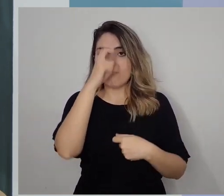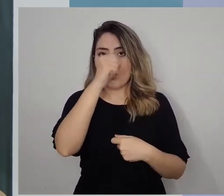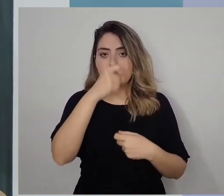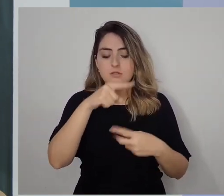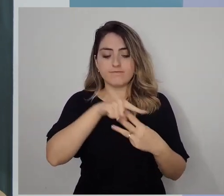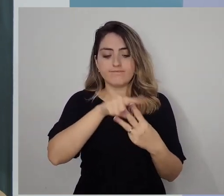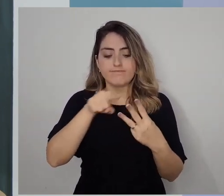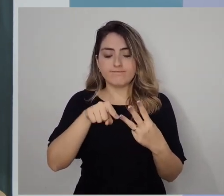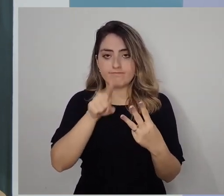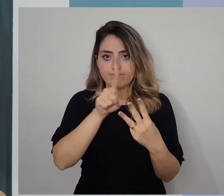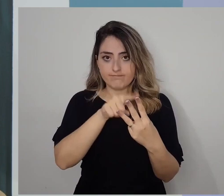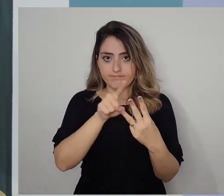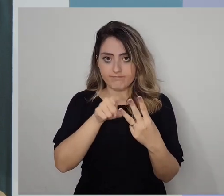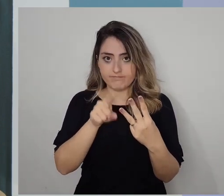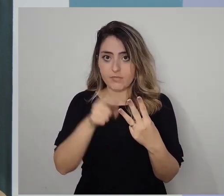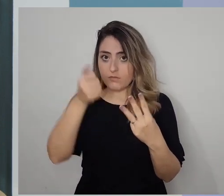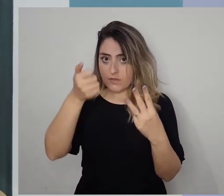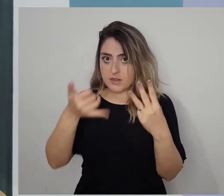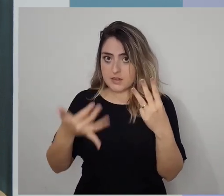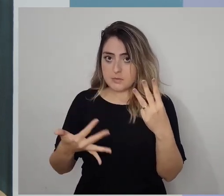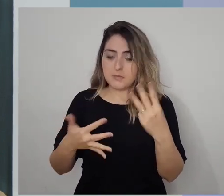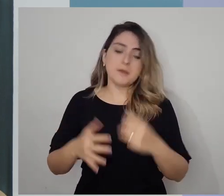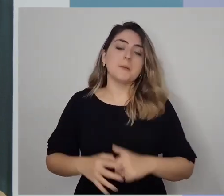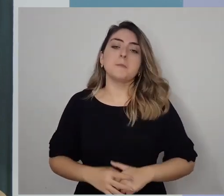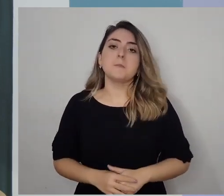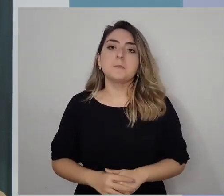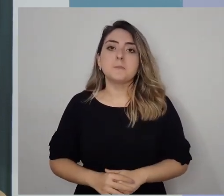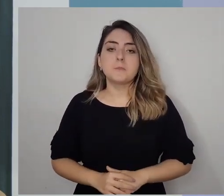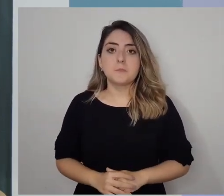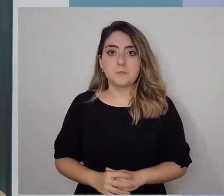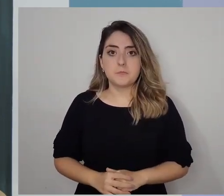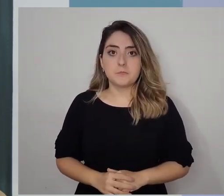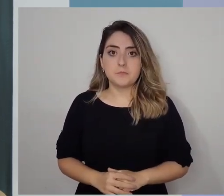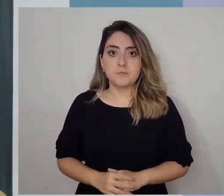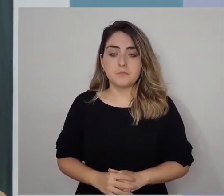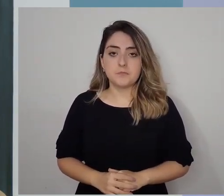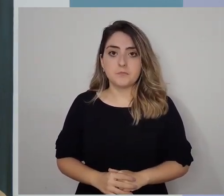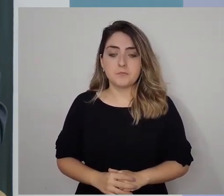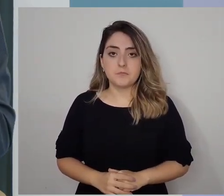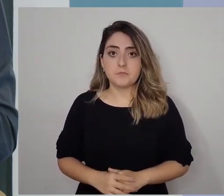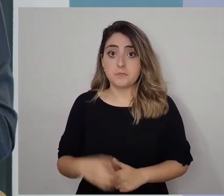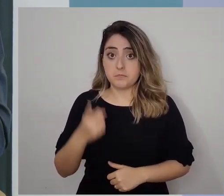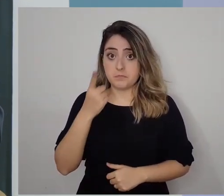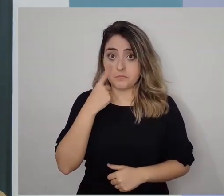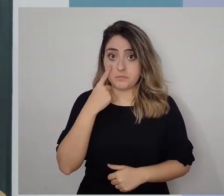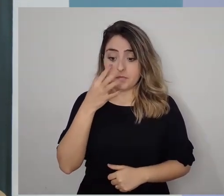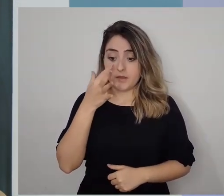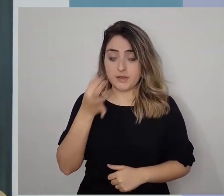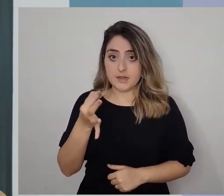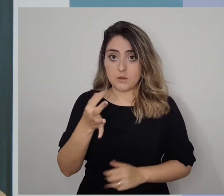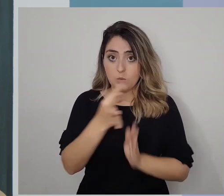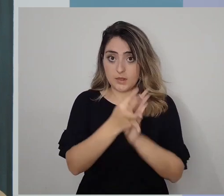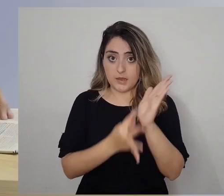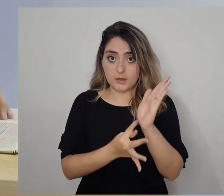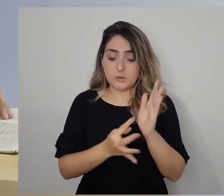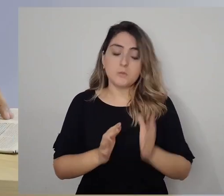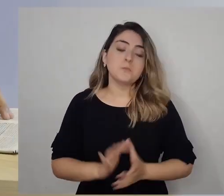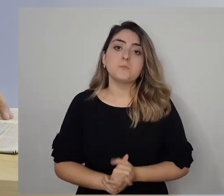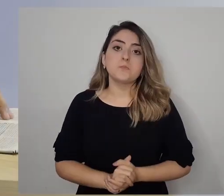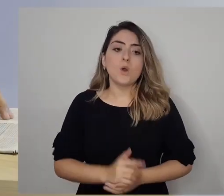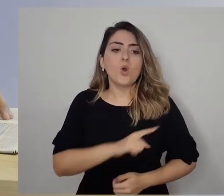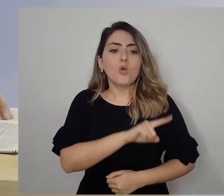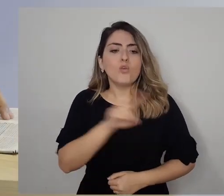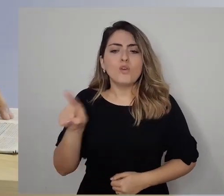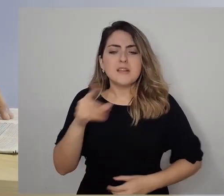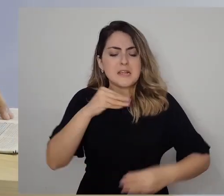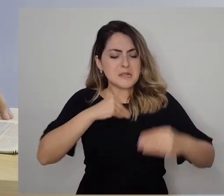Essas 3 forças são introduzidas com a palavrinha segundo. Olha só o texto. Mortos em